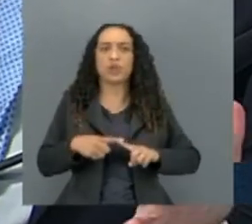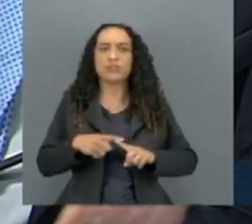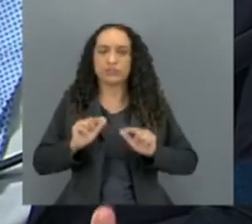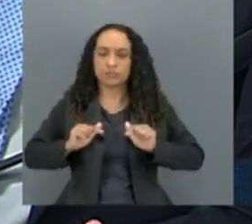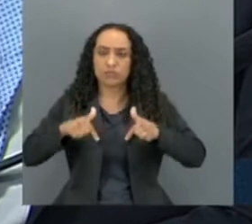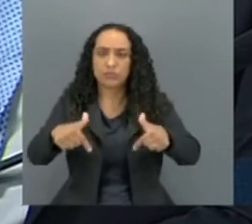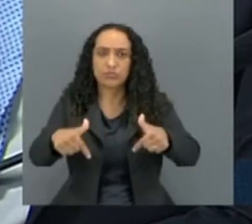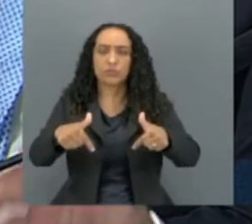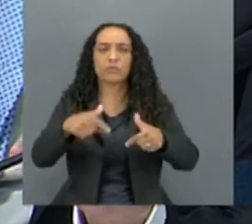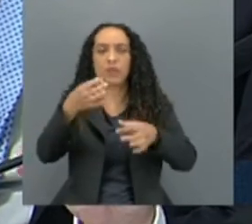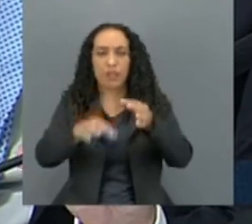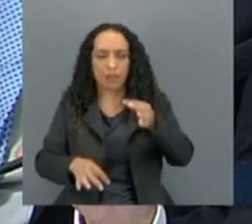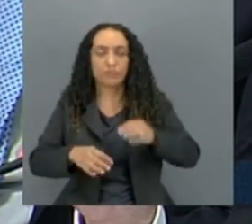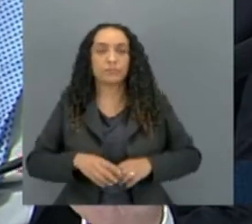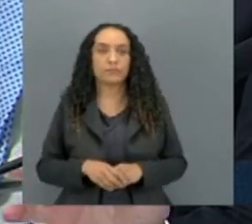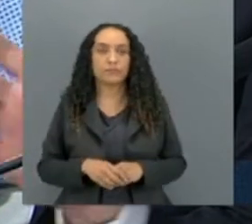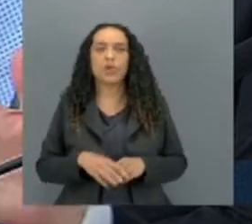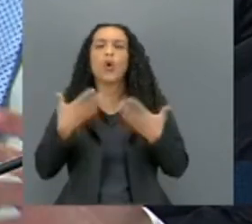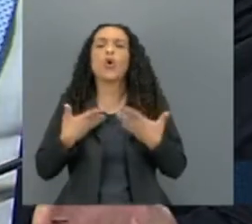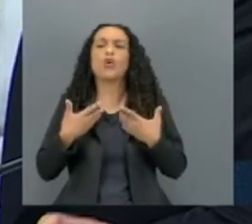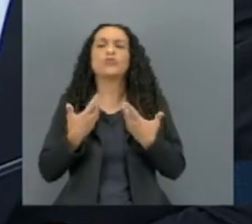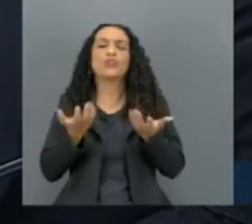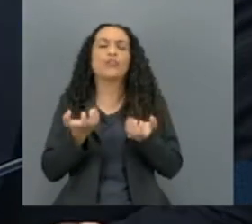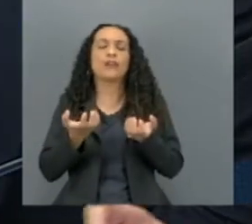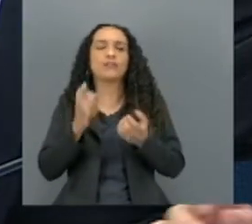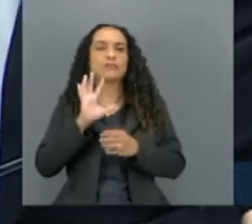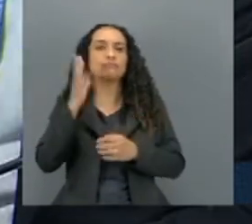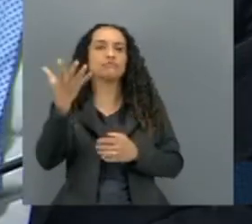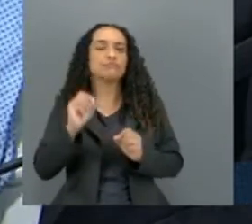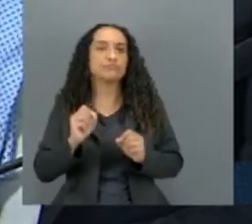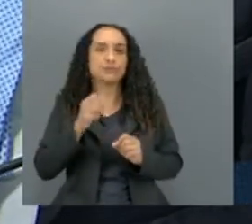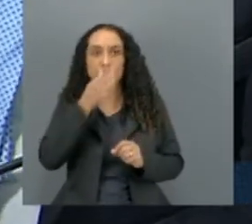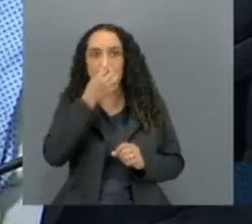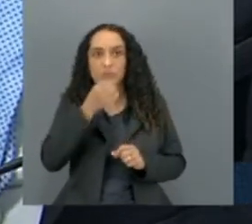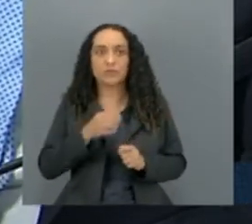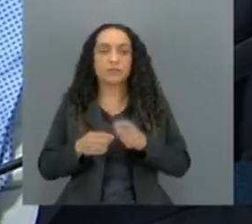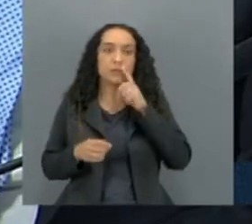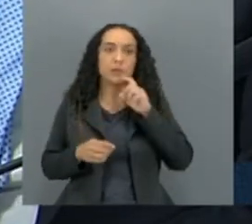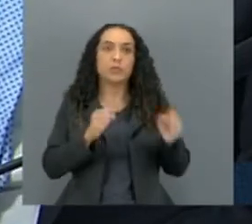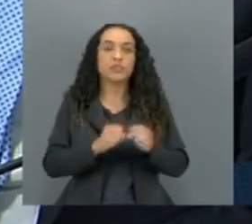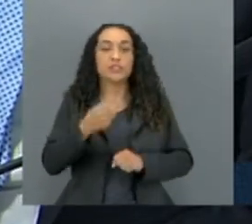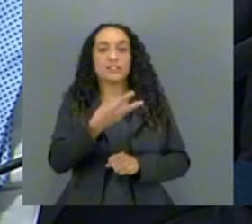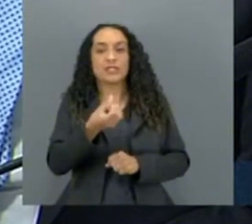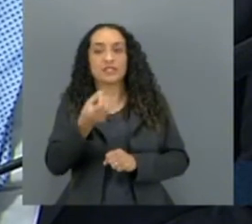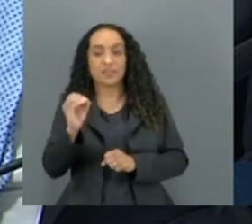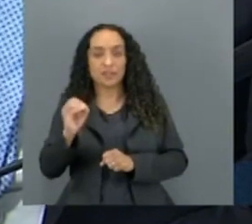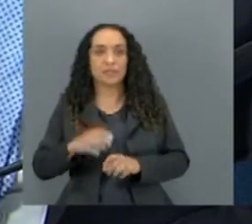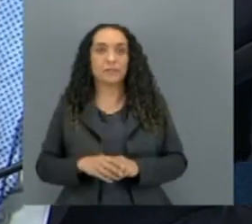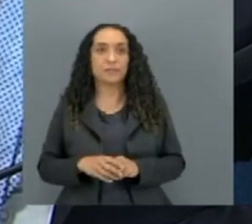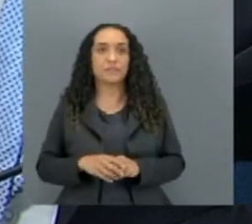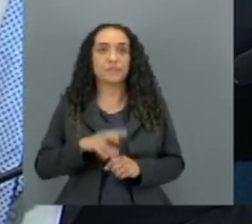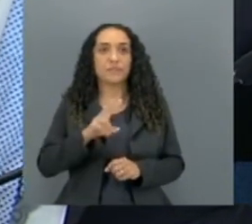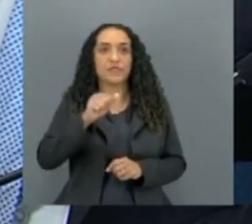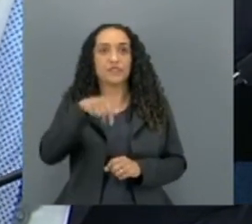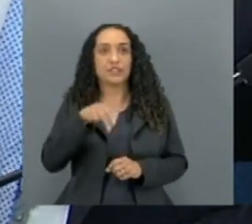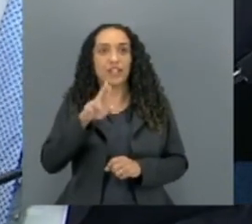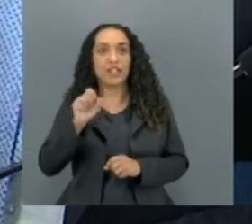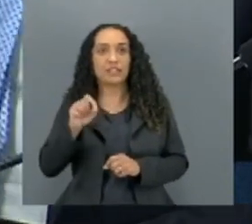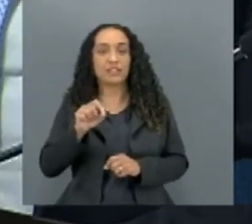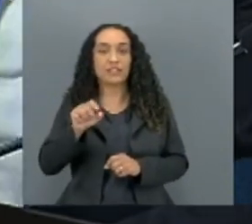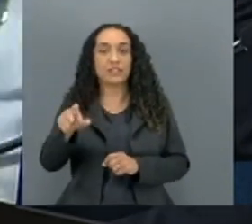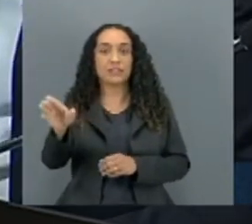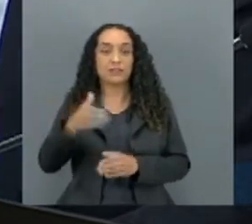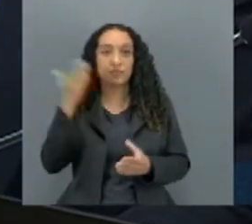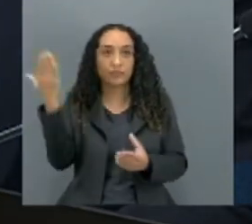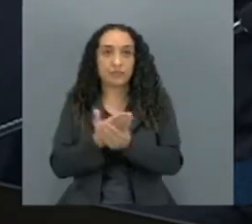do mandato, etc, etc. Aonde eu quero chegar, o senhor já sabe. Poder 360. Van Hatten é indiciado pela